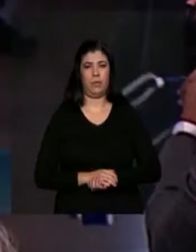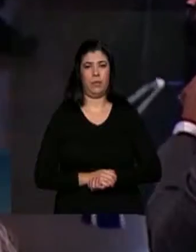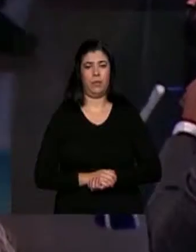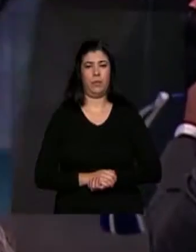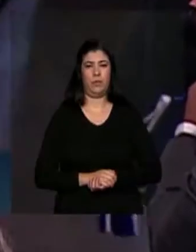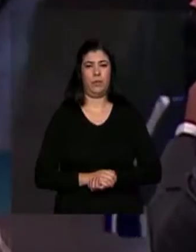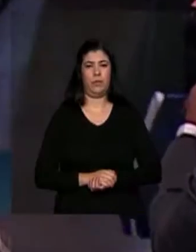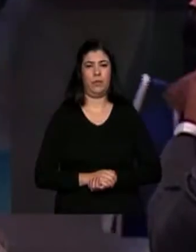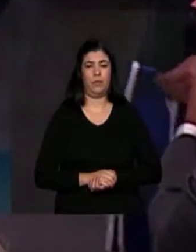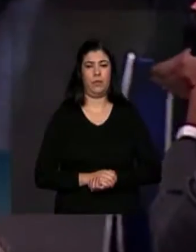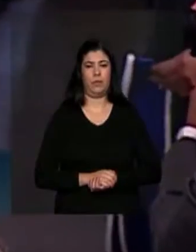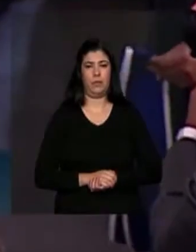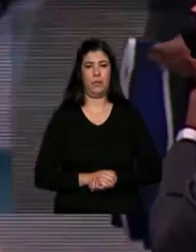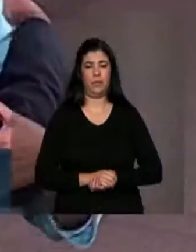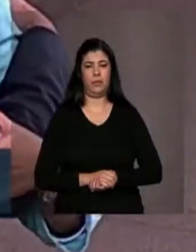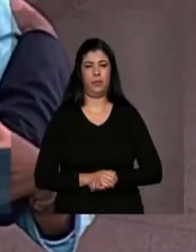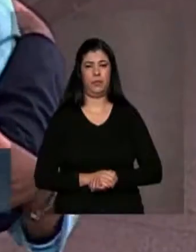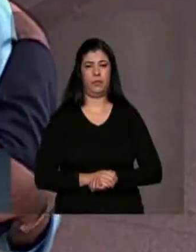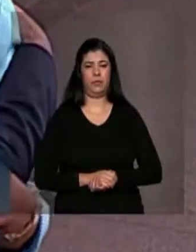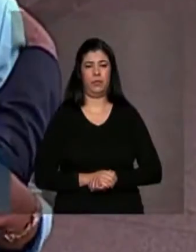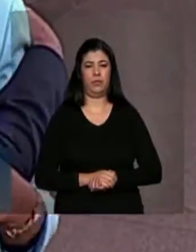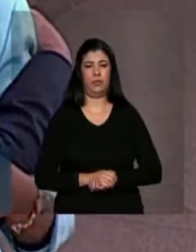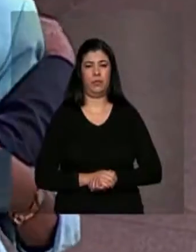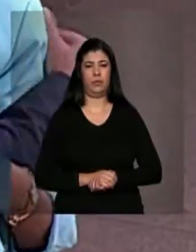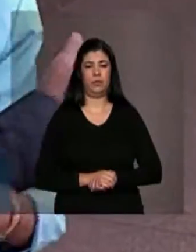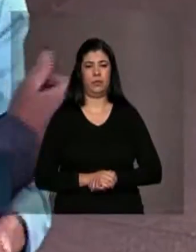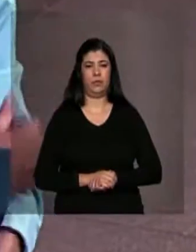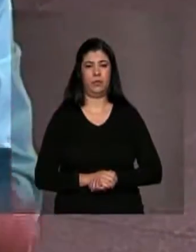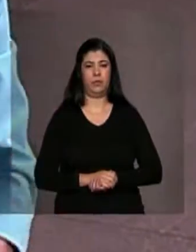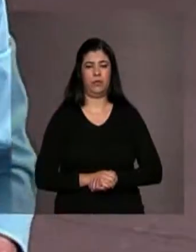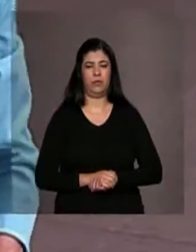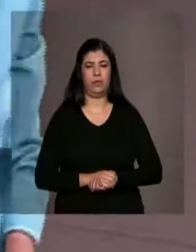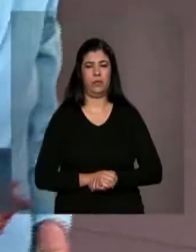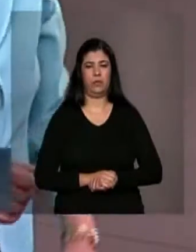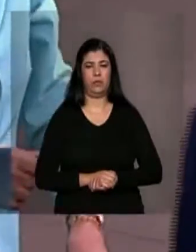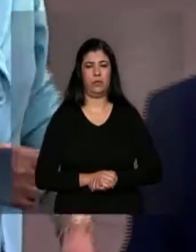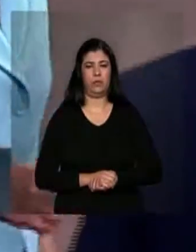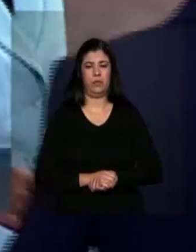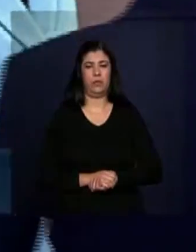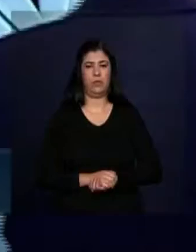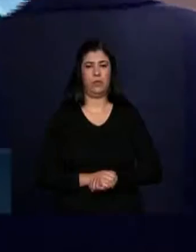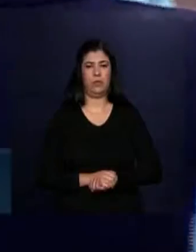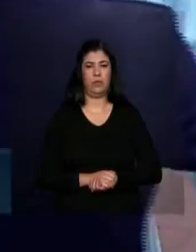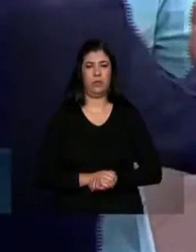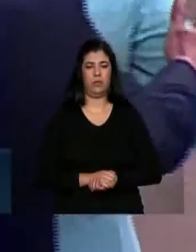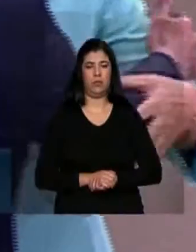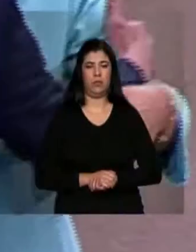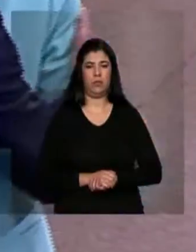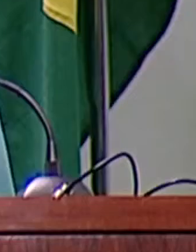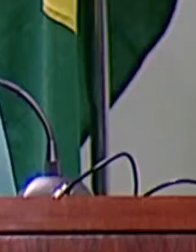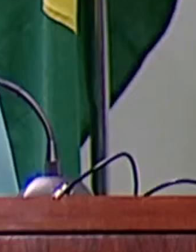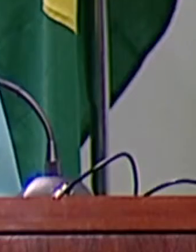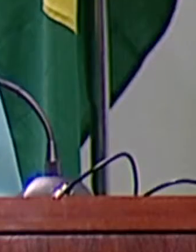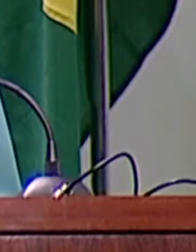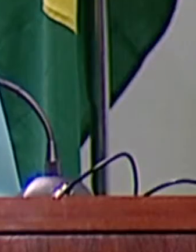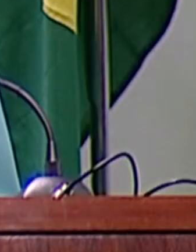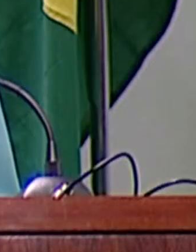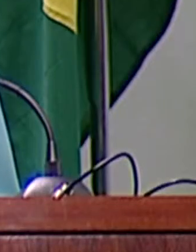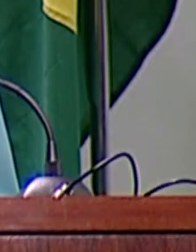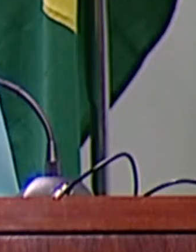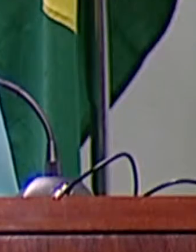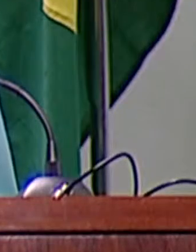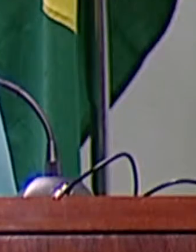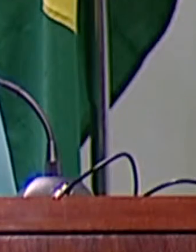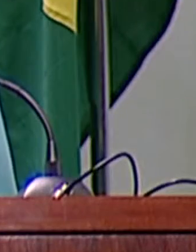e disse que a integração desses países só foi possível com a derrota das ditaduras no século passado a presidenta